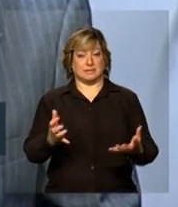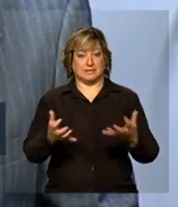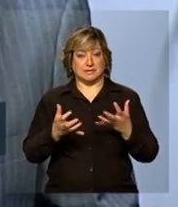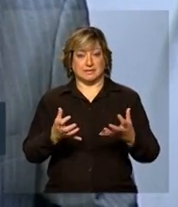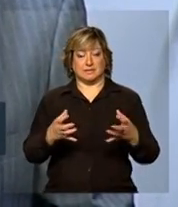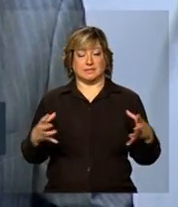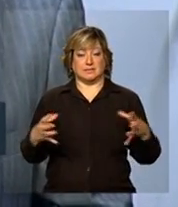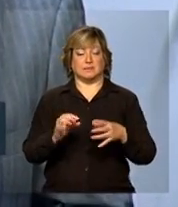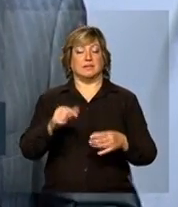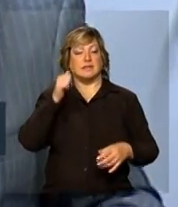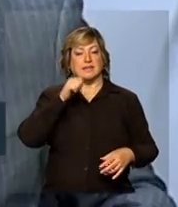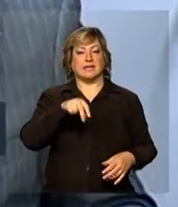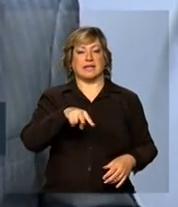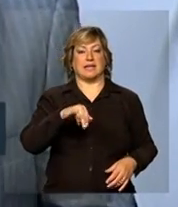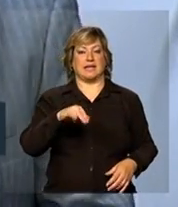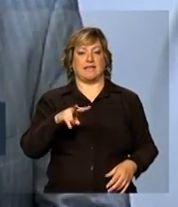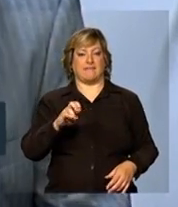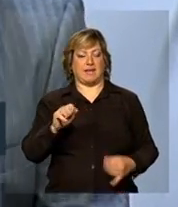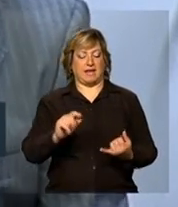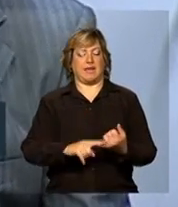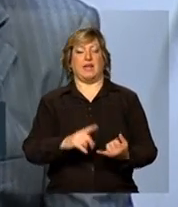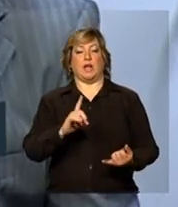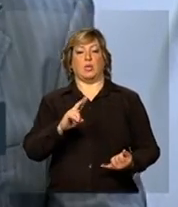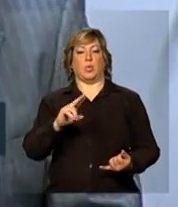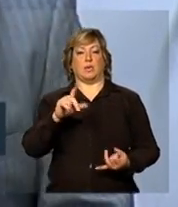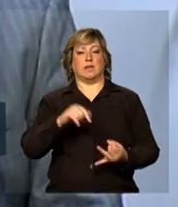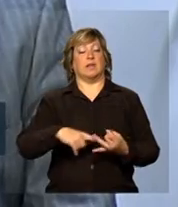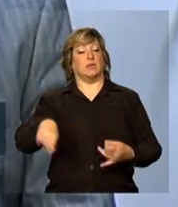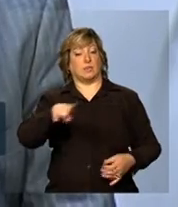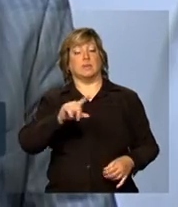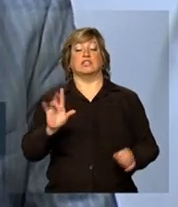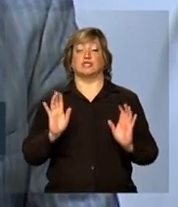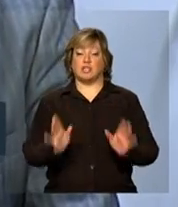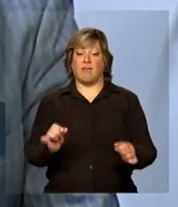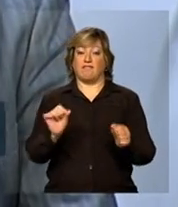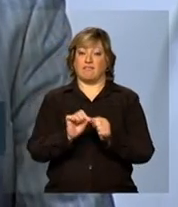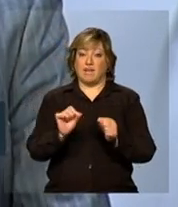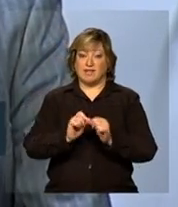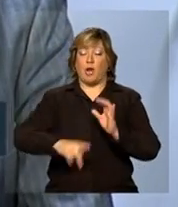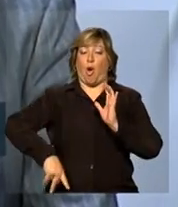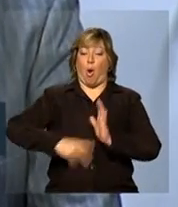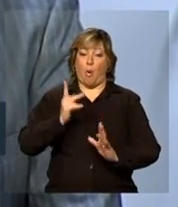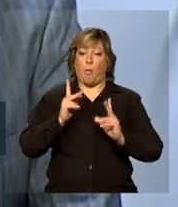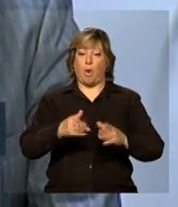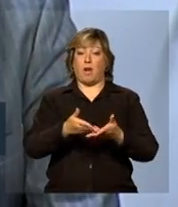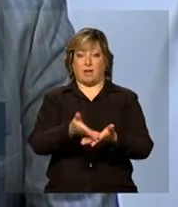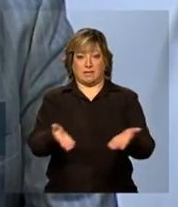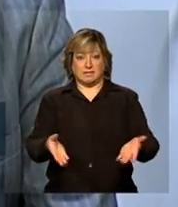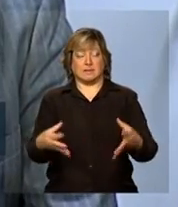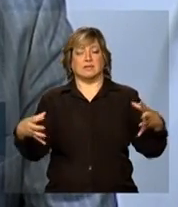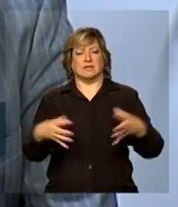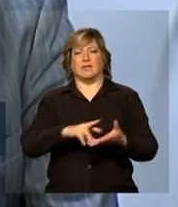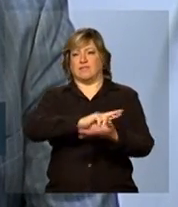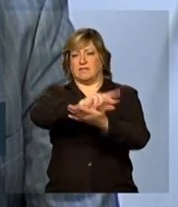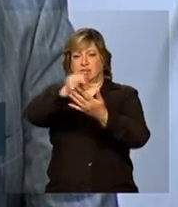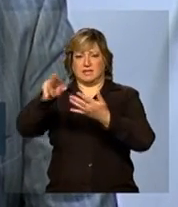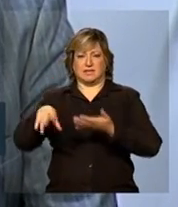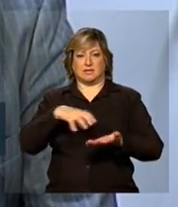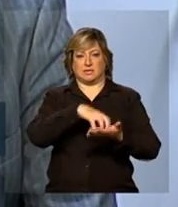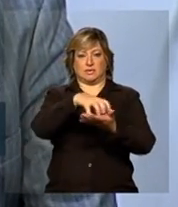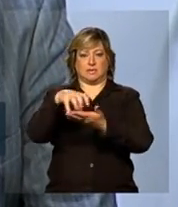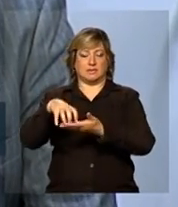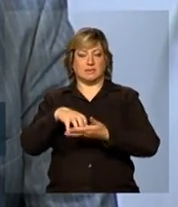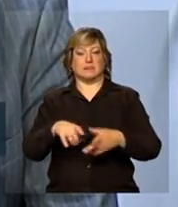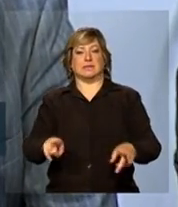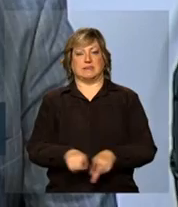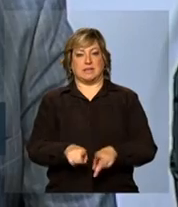como a Nívia, como o Duda, que são pessoas que passaram para o transplante de órgãos, envolver um conjunto de instituições, porque reforça, né,